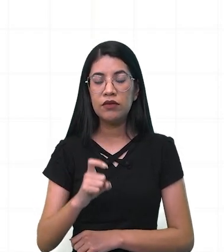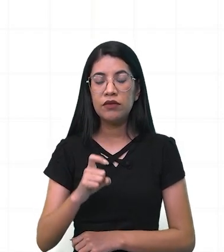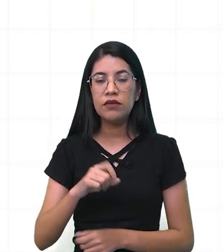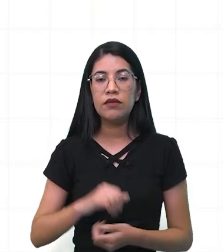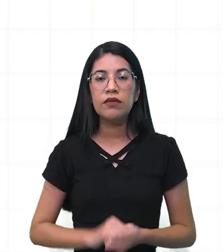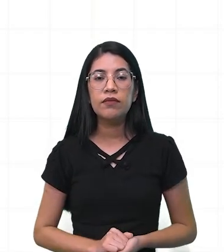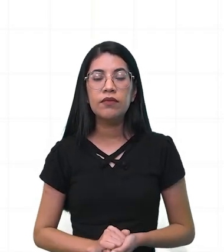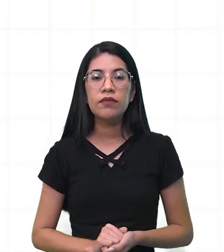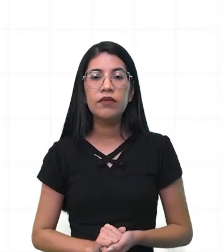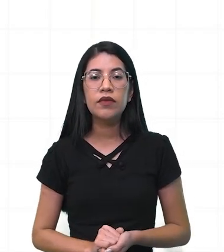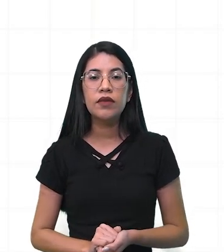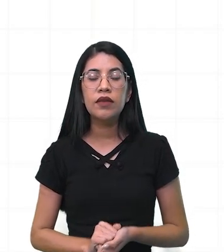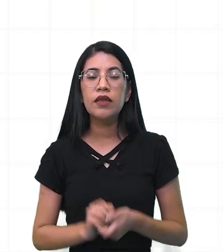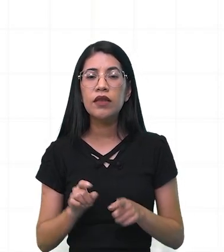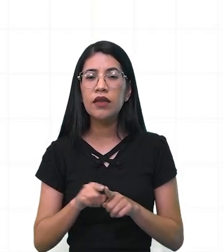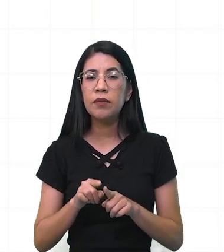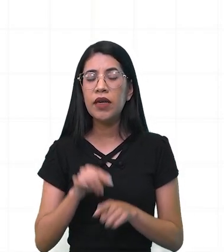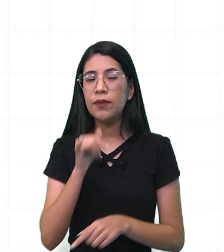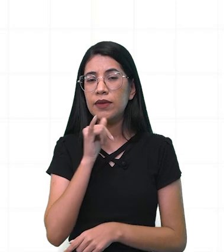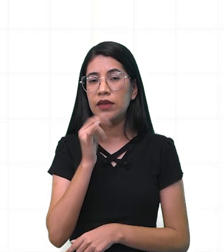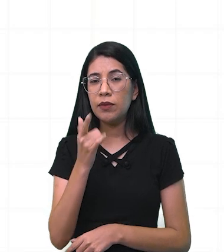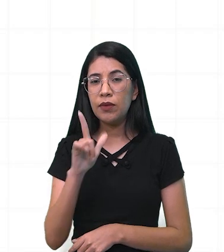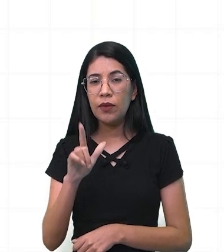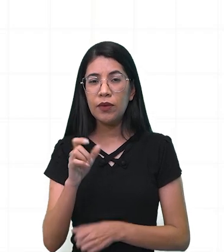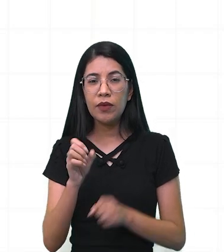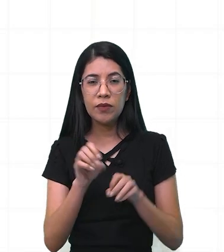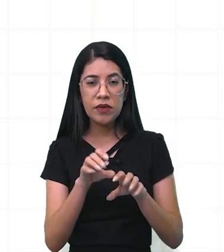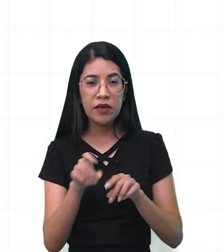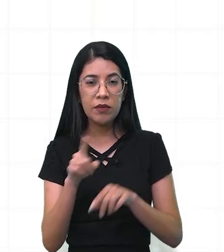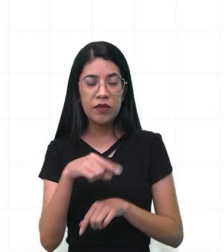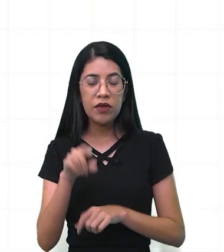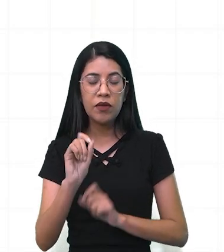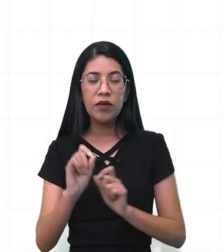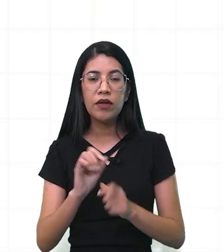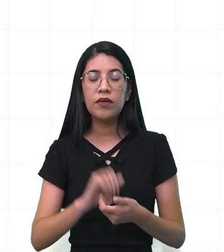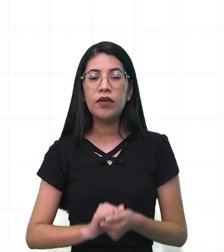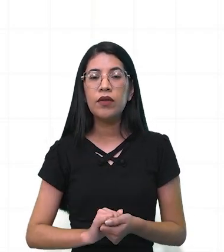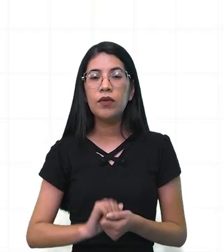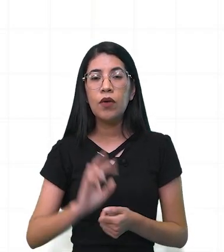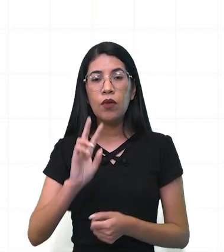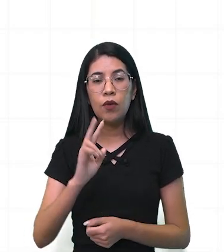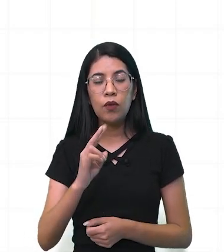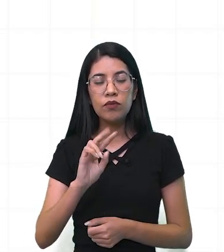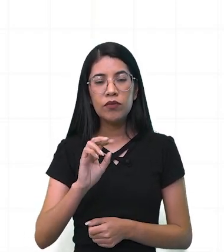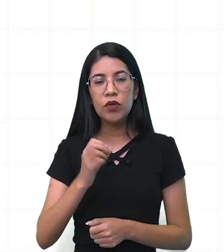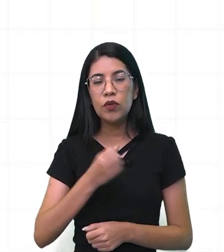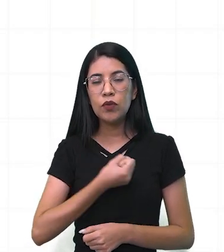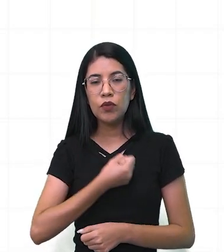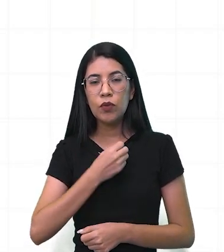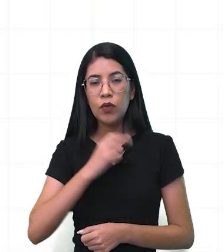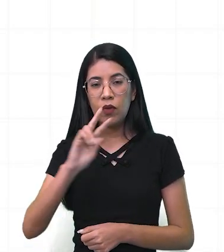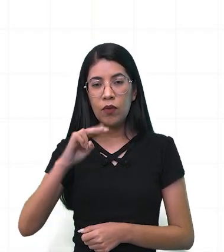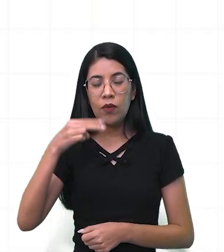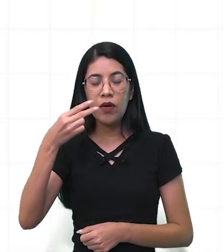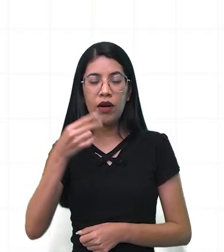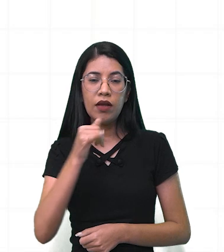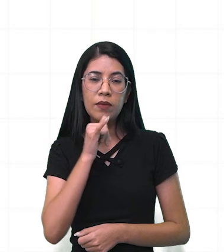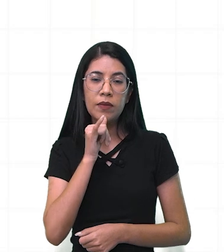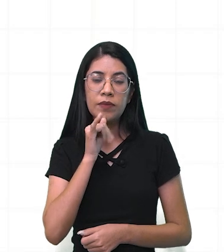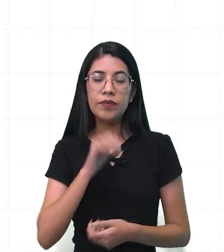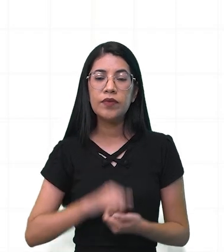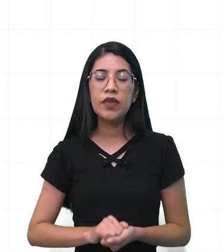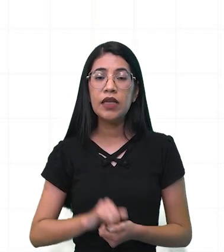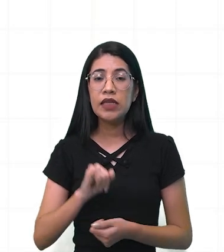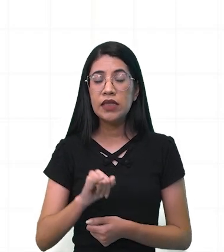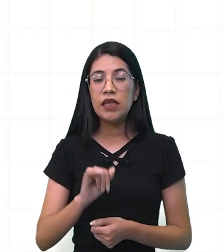E lembra do outro exemplo que eu falei aqui para vocês? O quadrado de um número? Nesse caso, se eu colocar aqui o